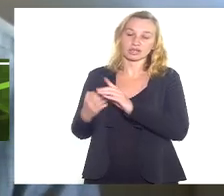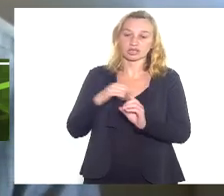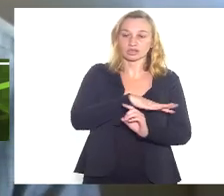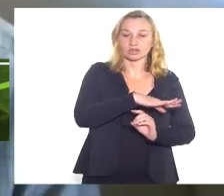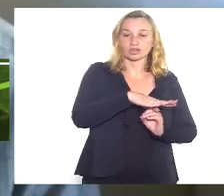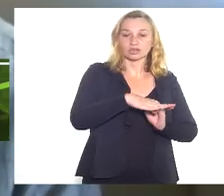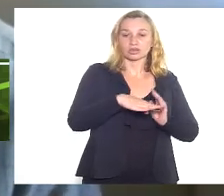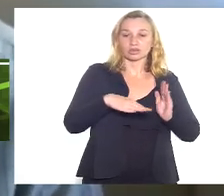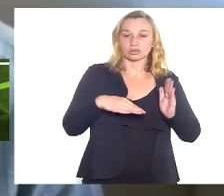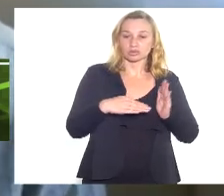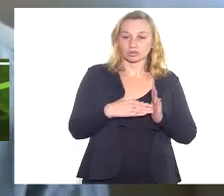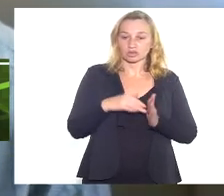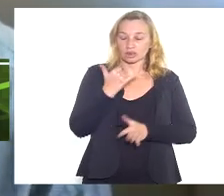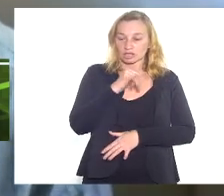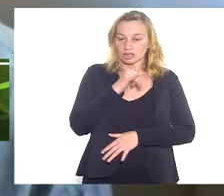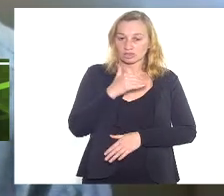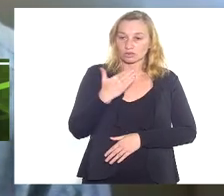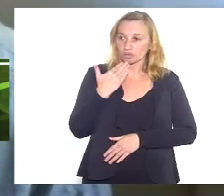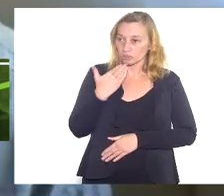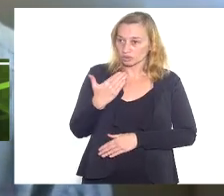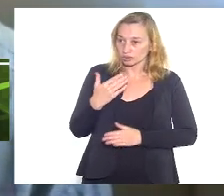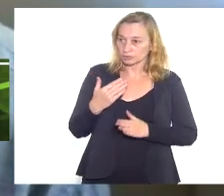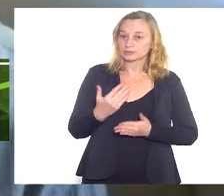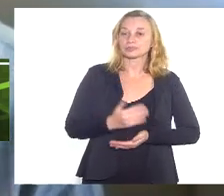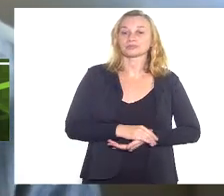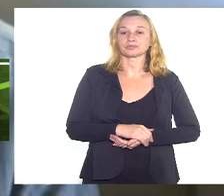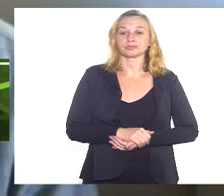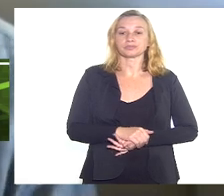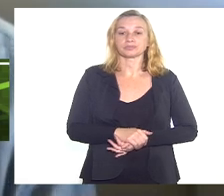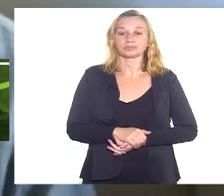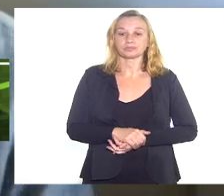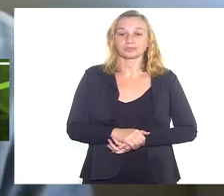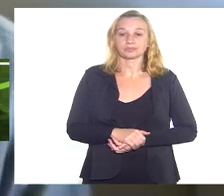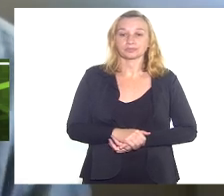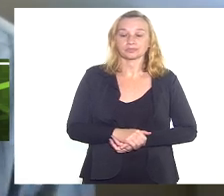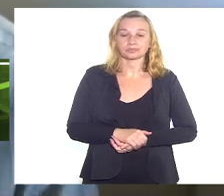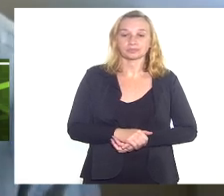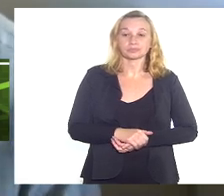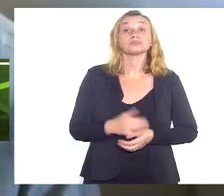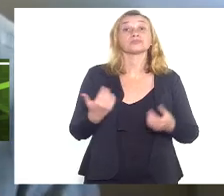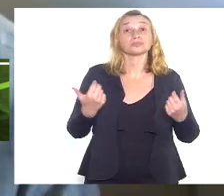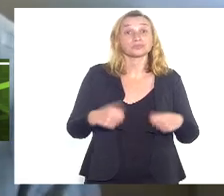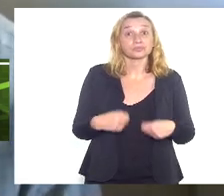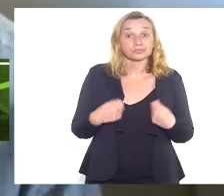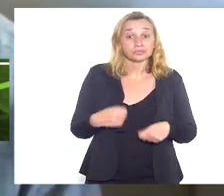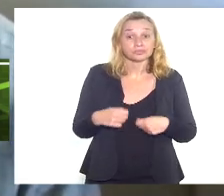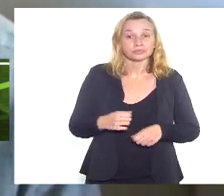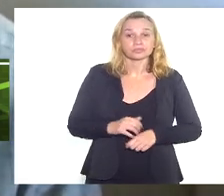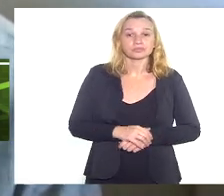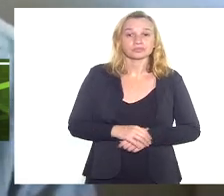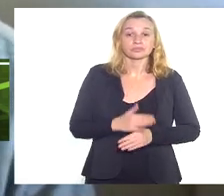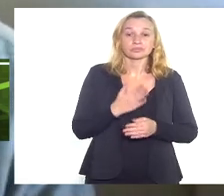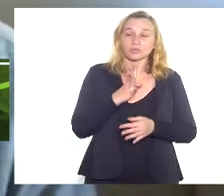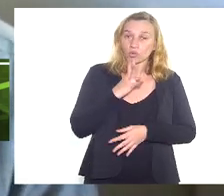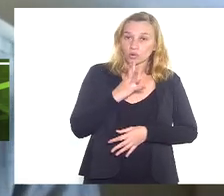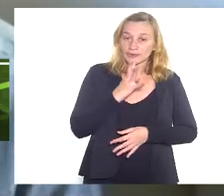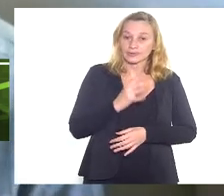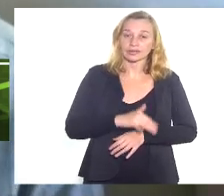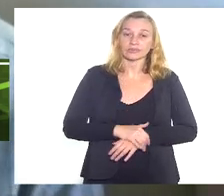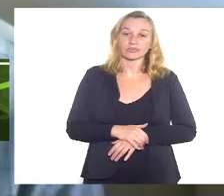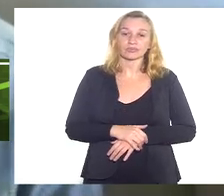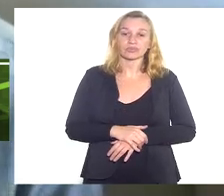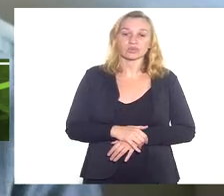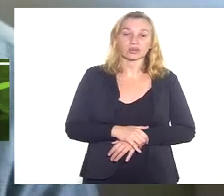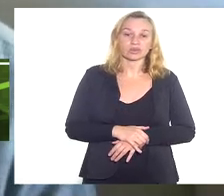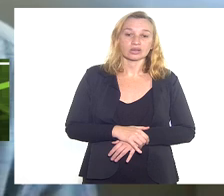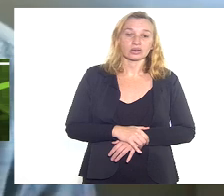vou oficiar a vossas senhorias a necessidade da gente conhecer,